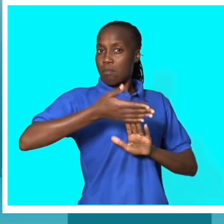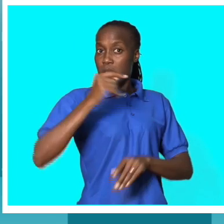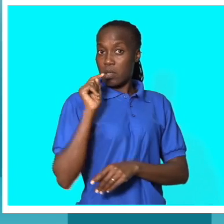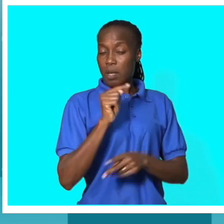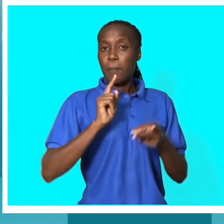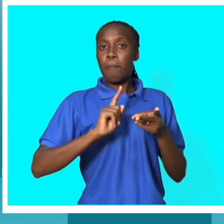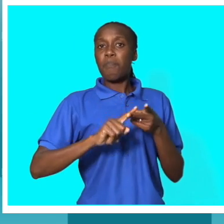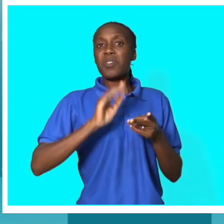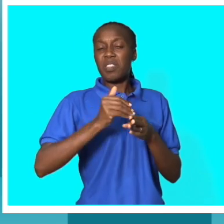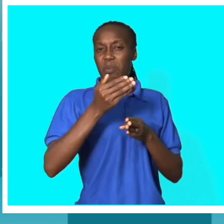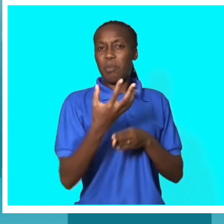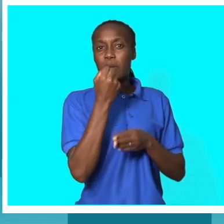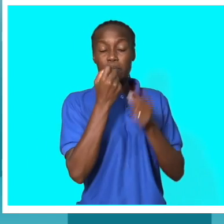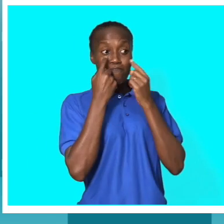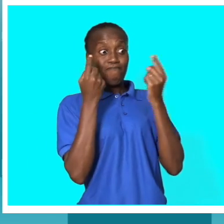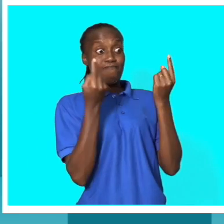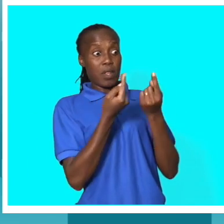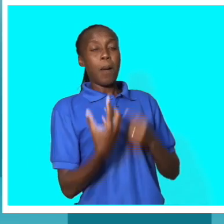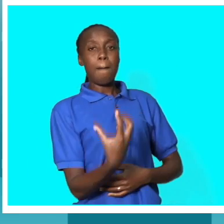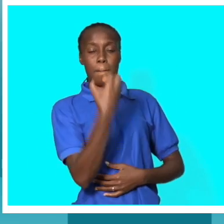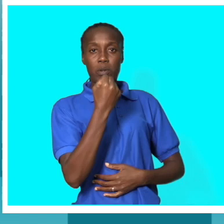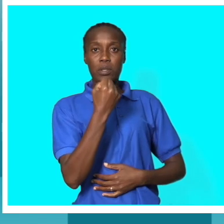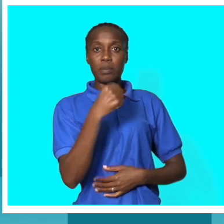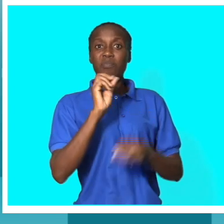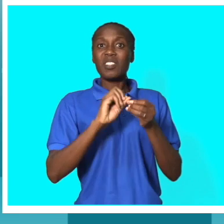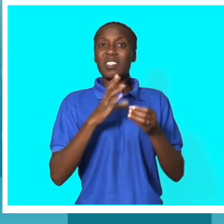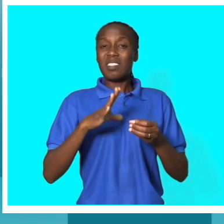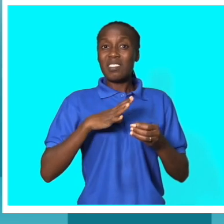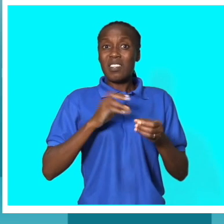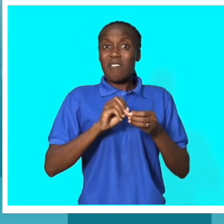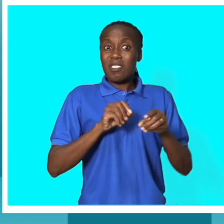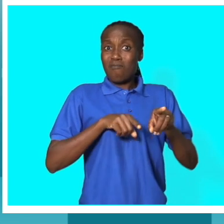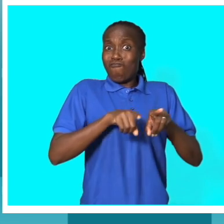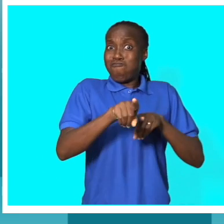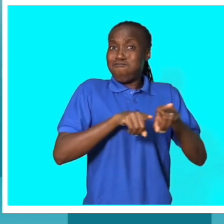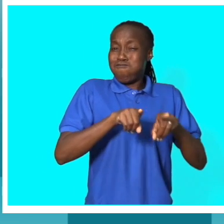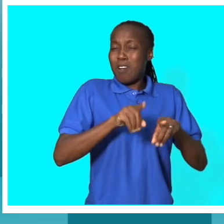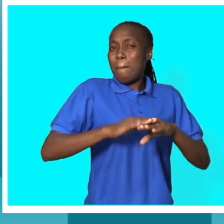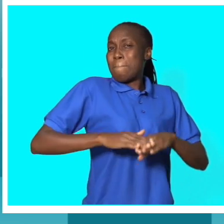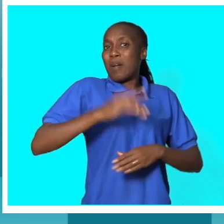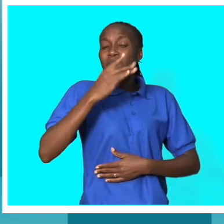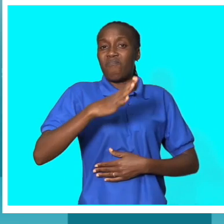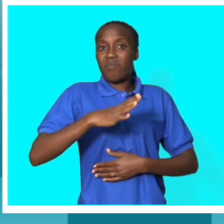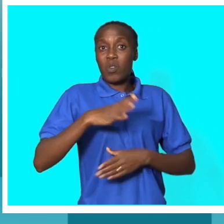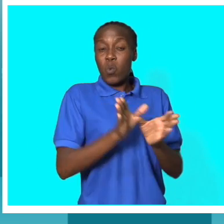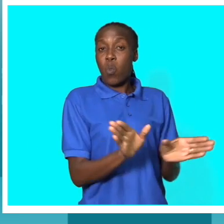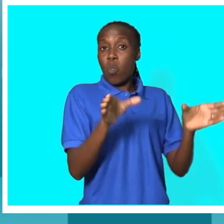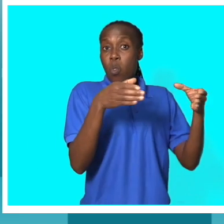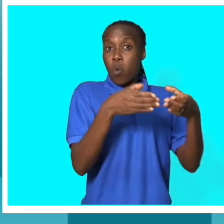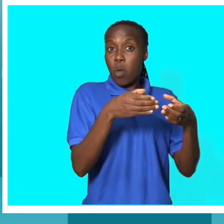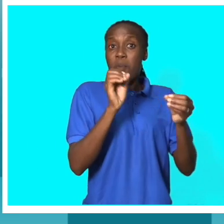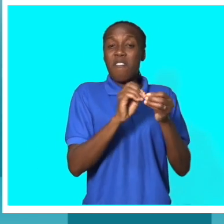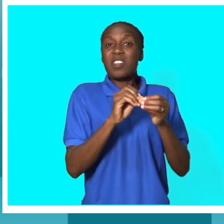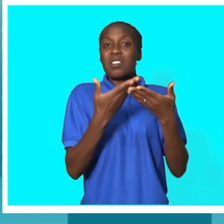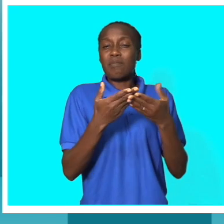eles têm ação concreta, têm obra feita nos escalões de formação. Por isso mesmo, continuam a ser aquelas seleções que são